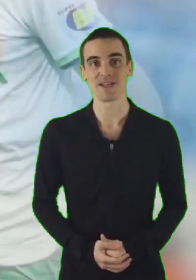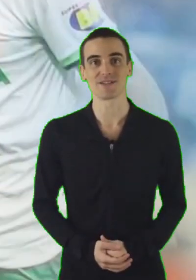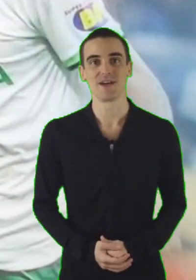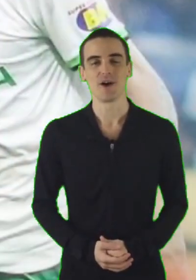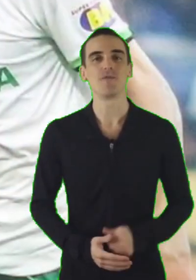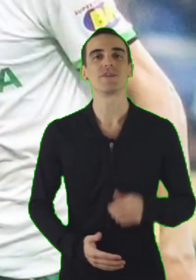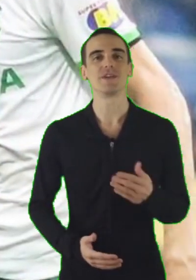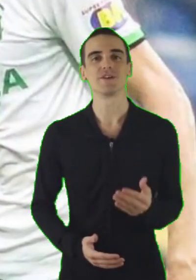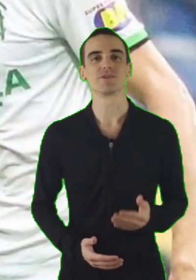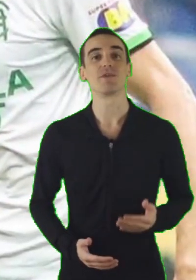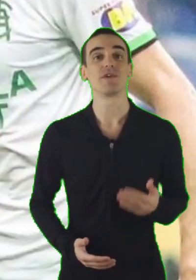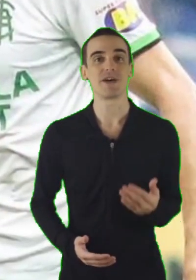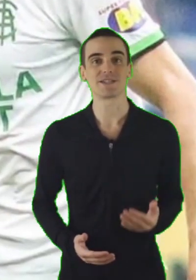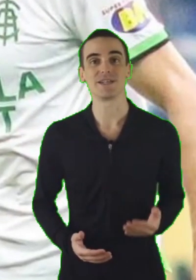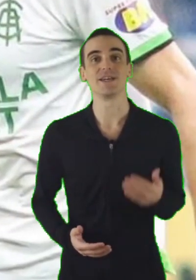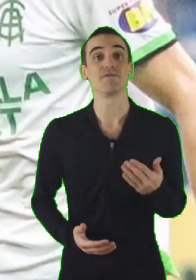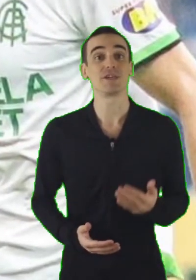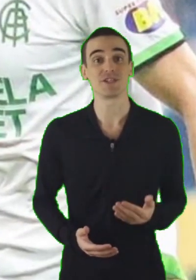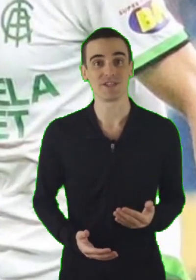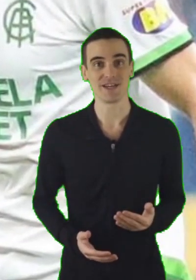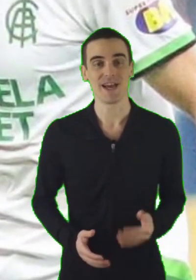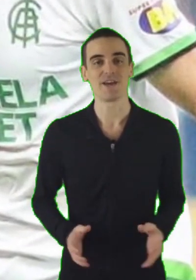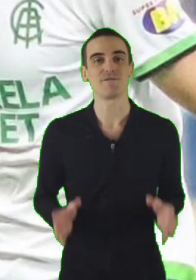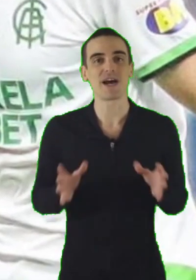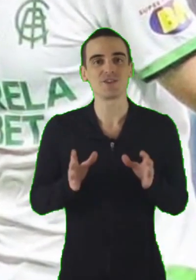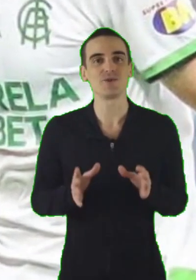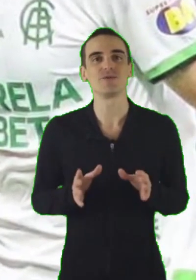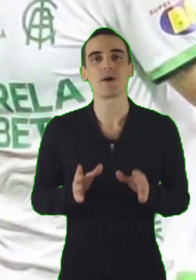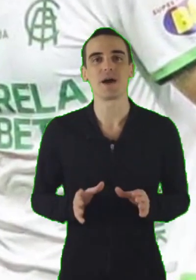Se inscreva no canal, pois a qualquer momento te atualizo com mais novidades sobre o Cruzeiro.